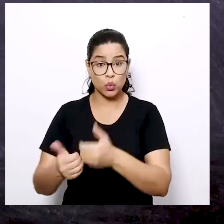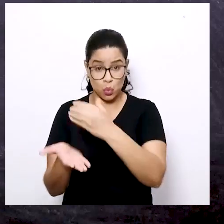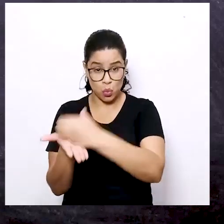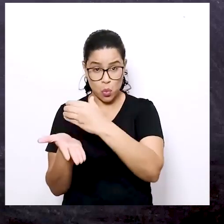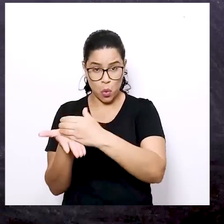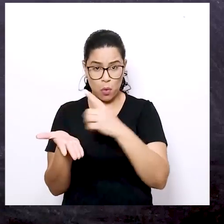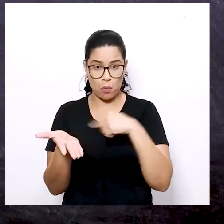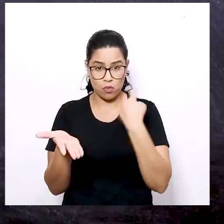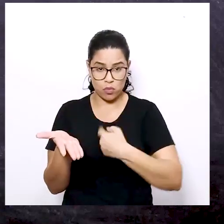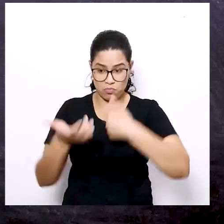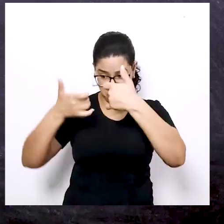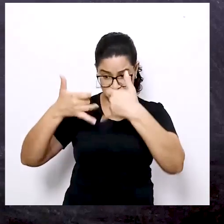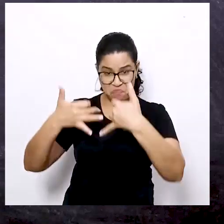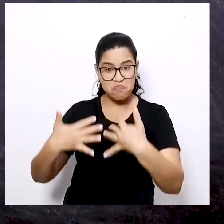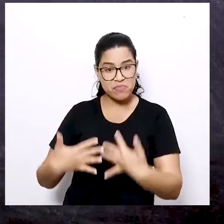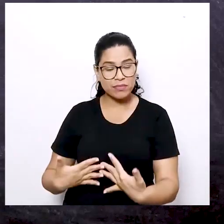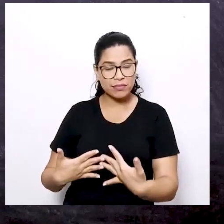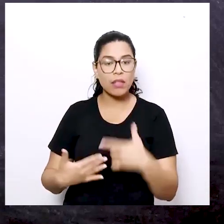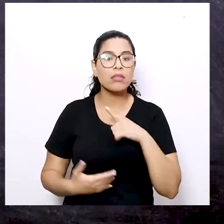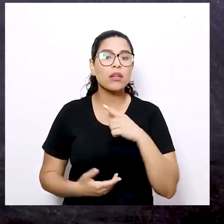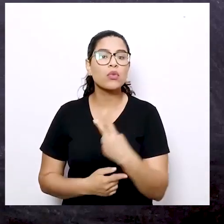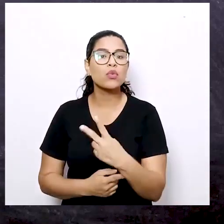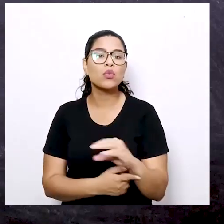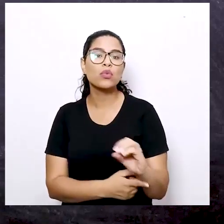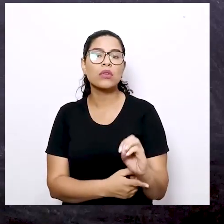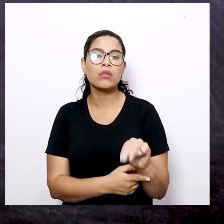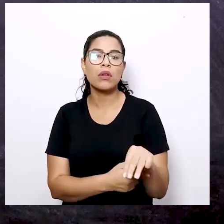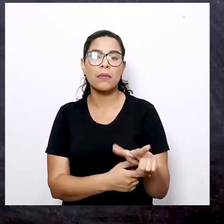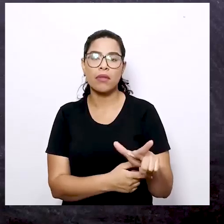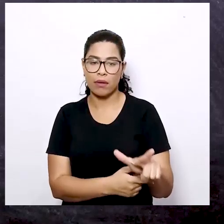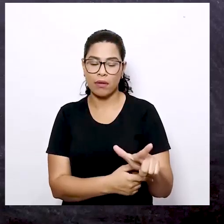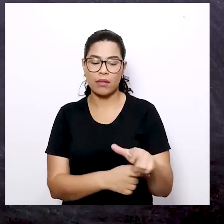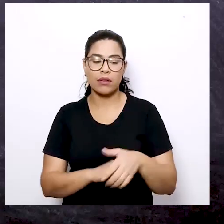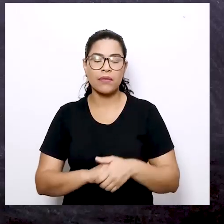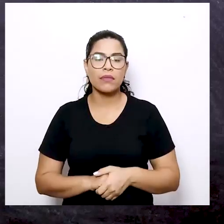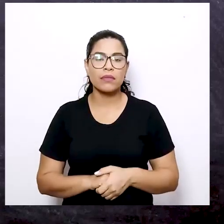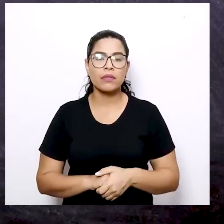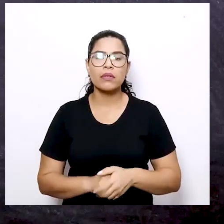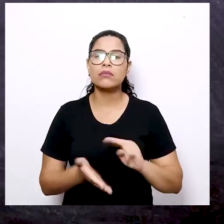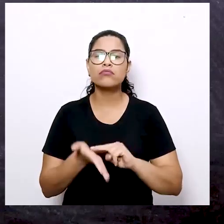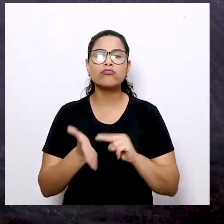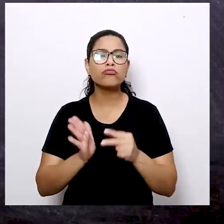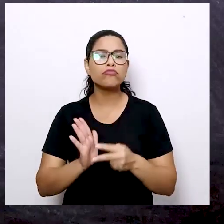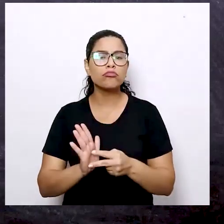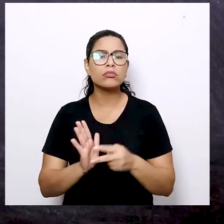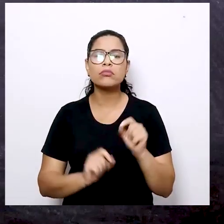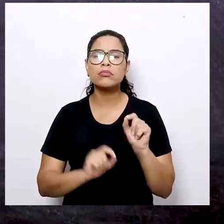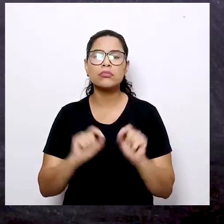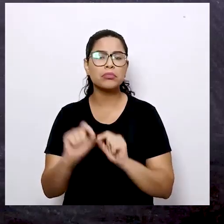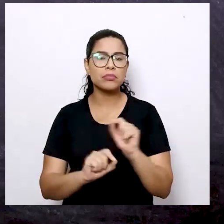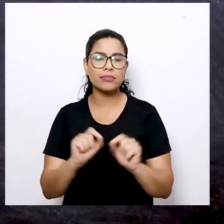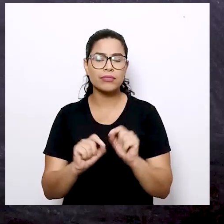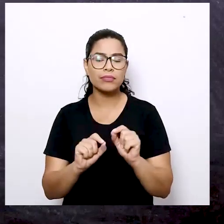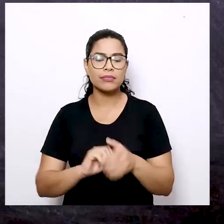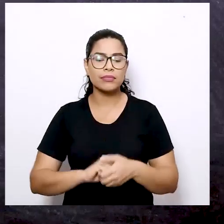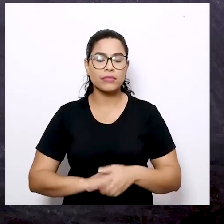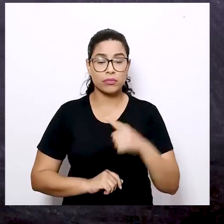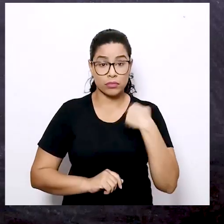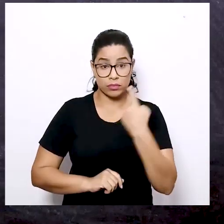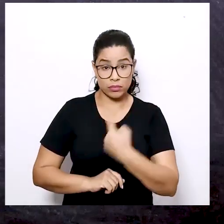que estávamos falando, por exemplo, aqui que tem 250 ml, ele significa